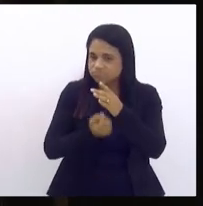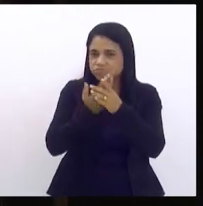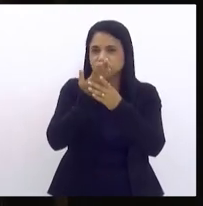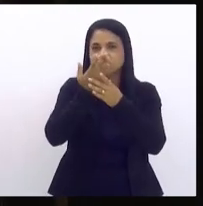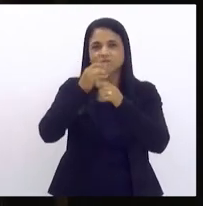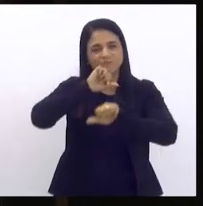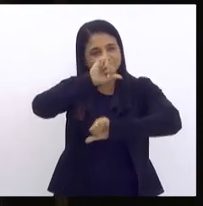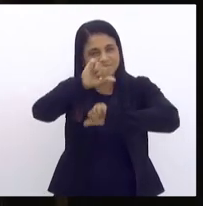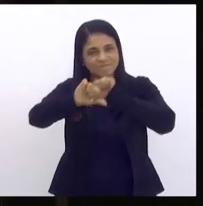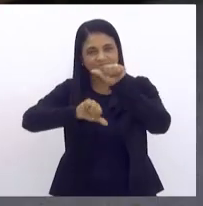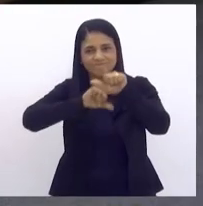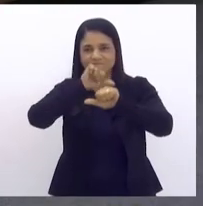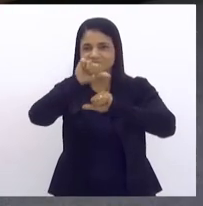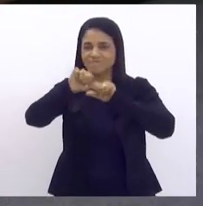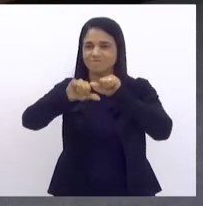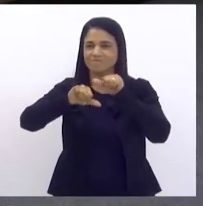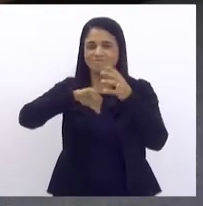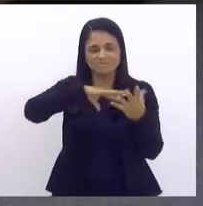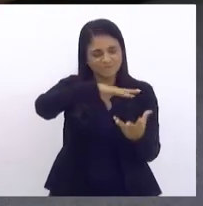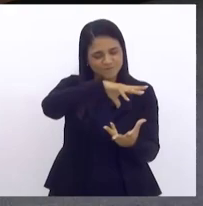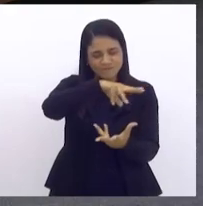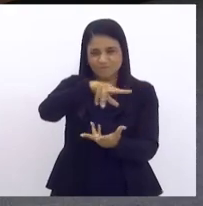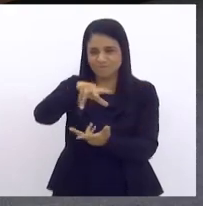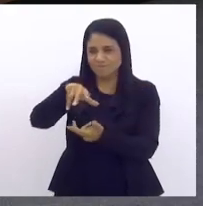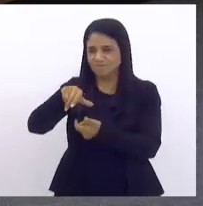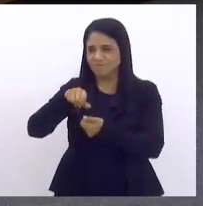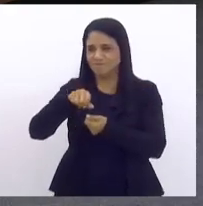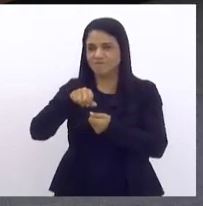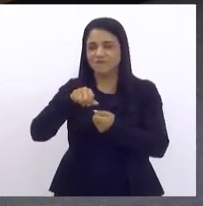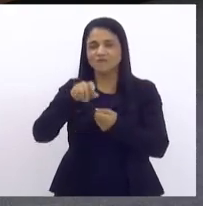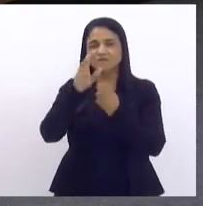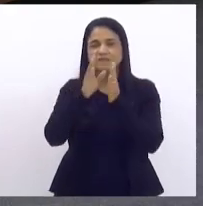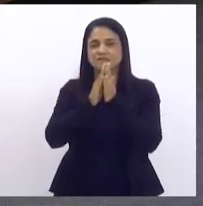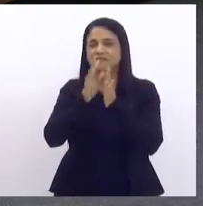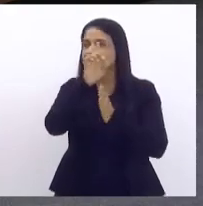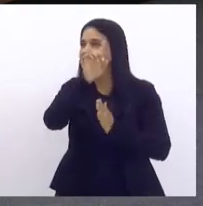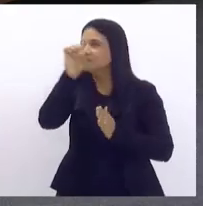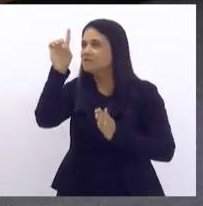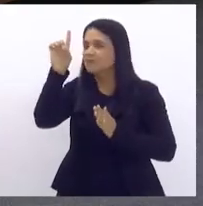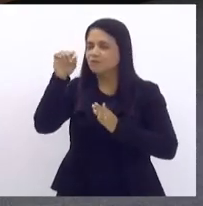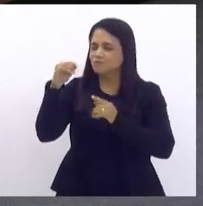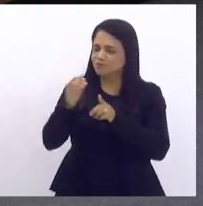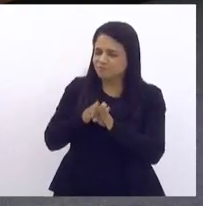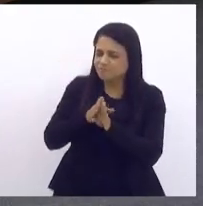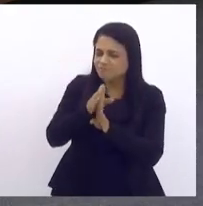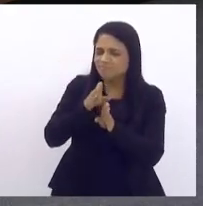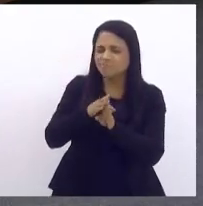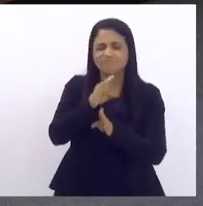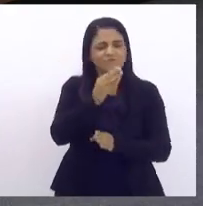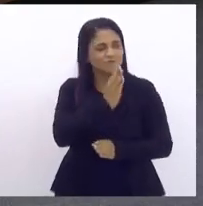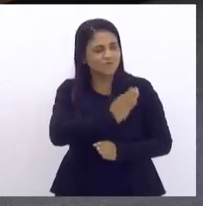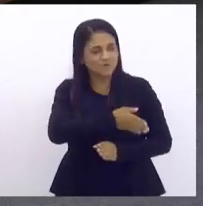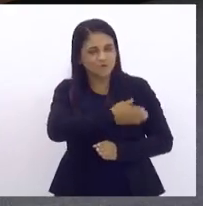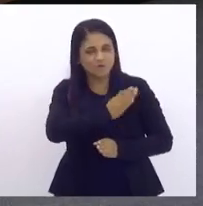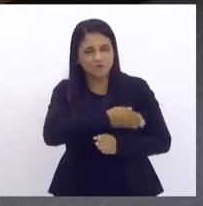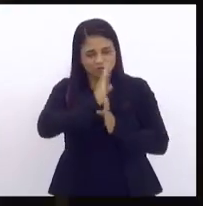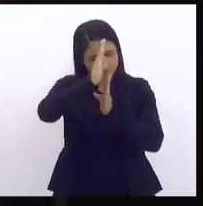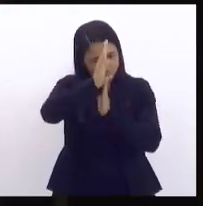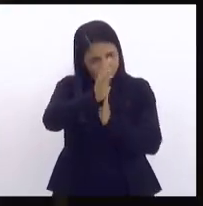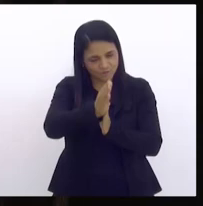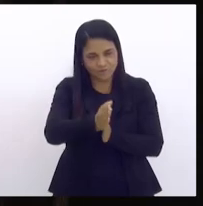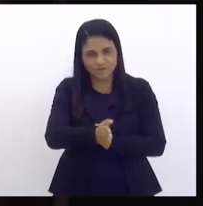a face da terra. Oremos, Deus que instruístes os corações dos vossos